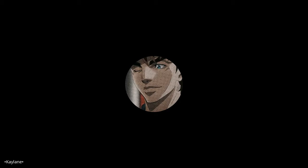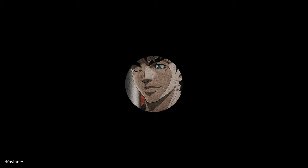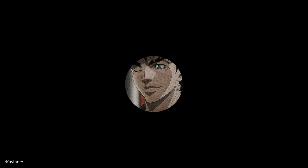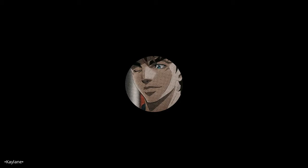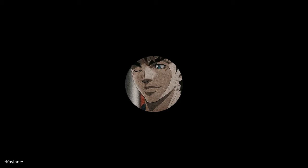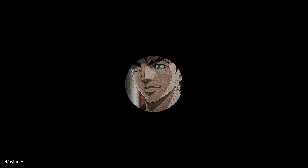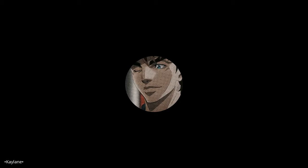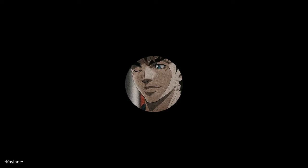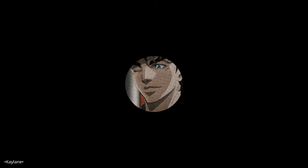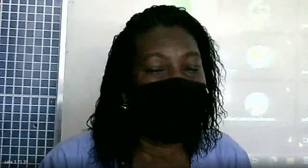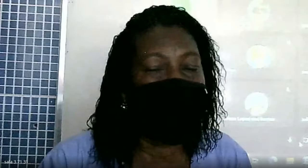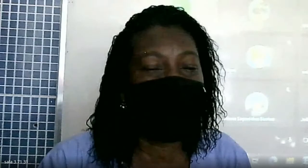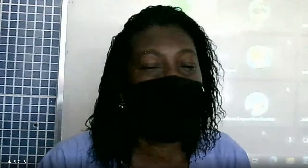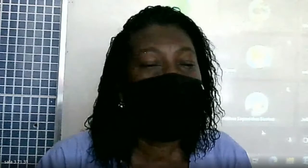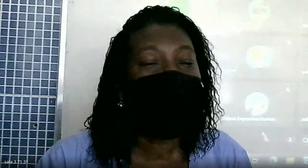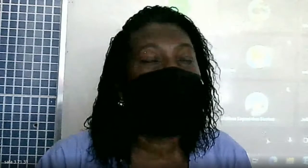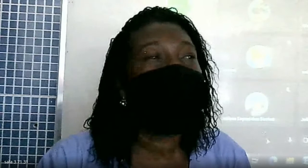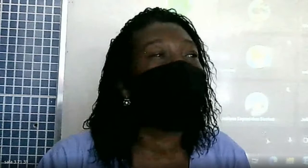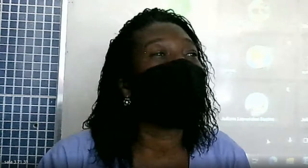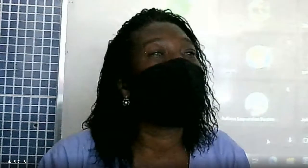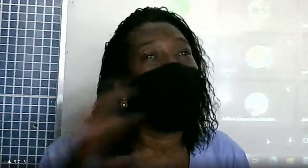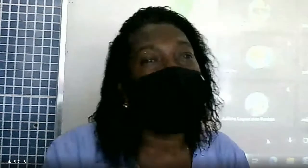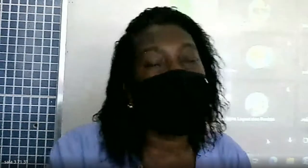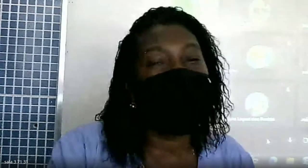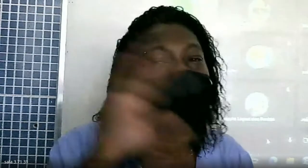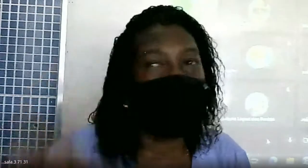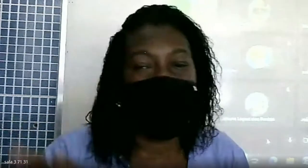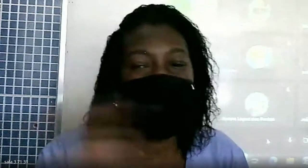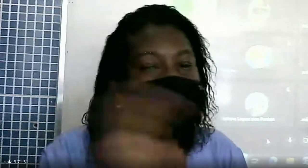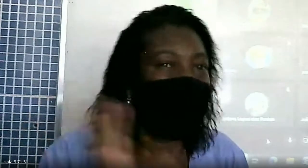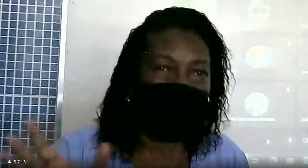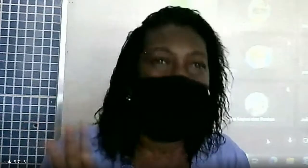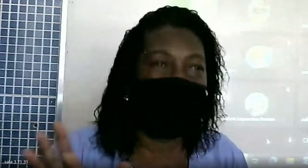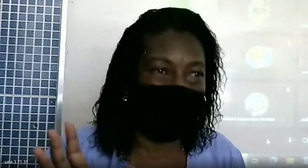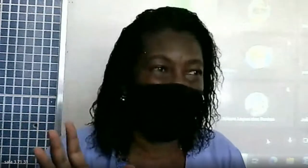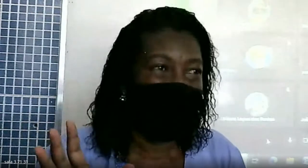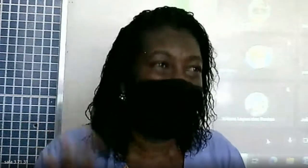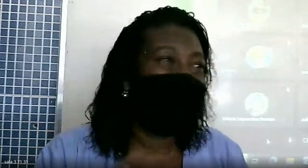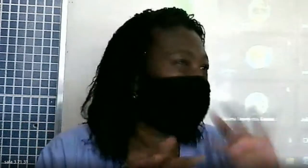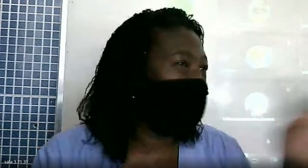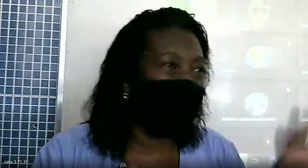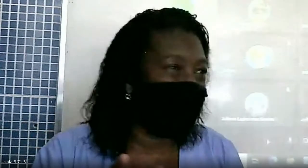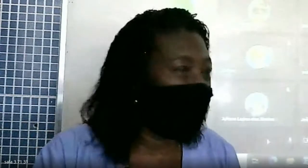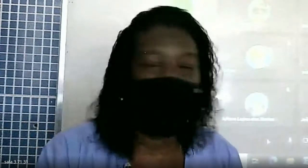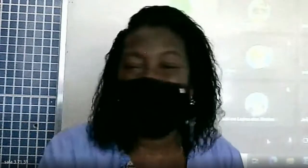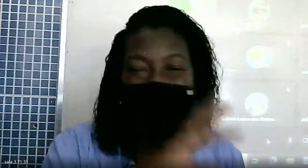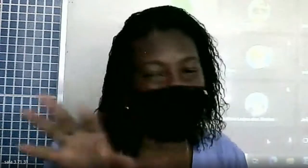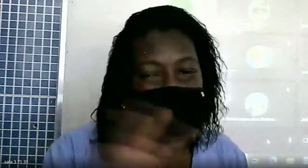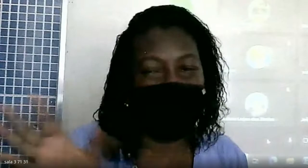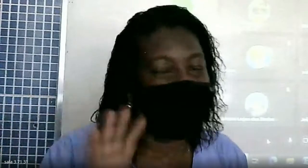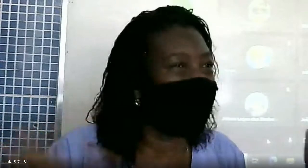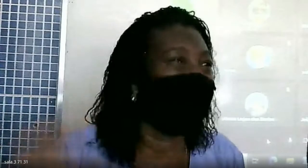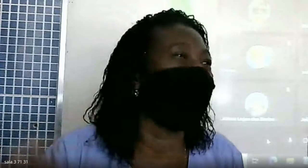tem mais. Não tem mais. E charmeiro e funkeiro não se misturavam. Quem é charmeiro,